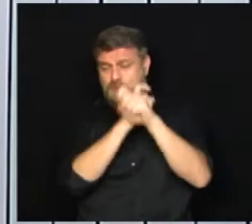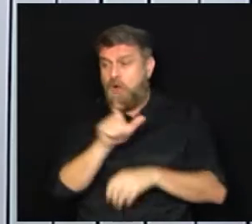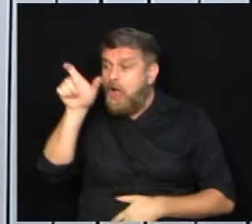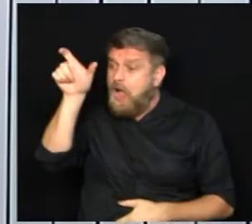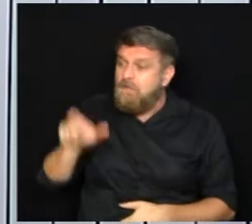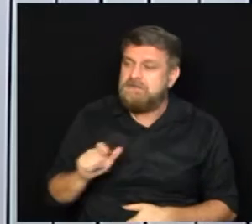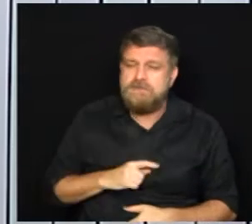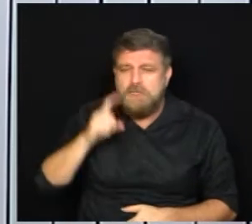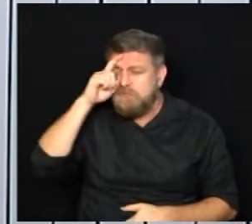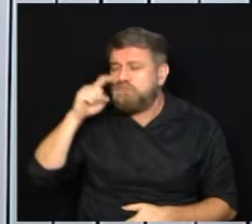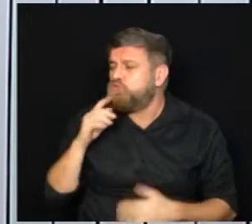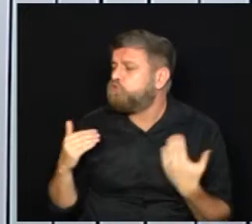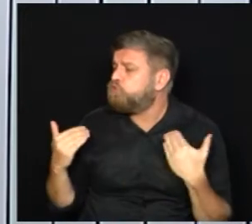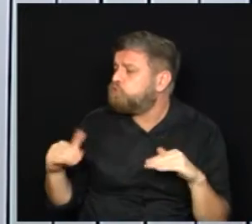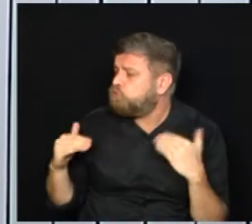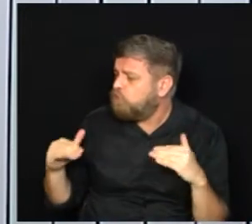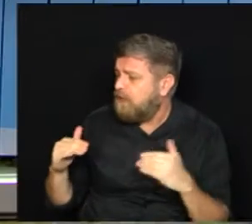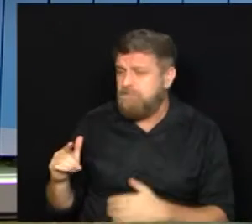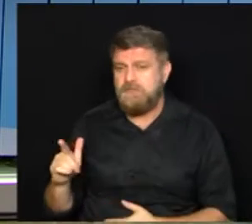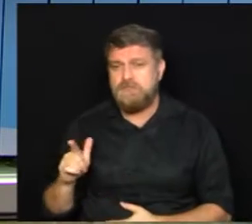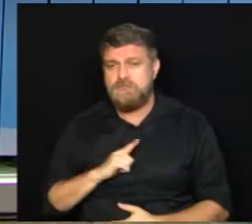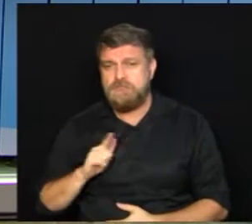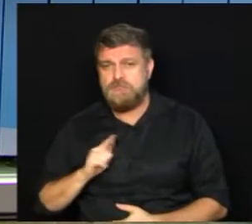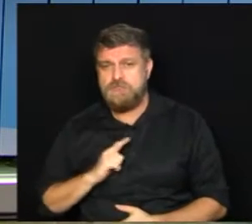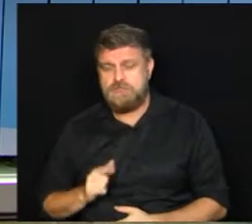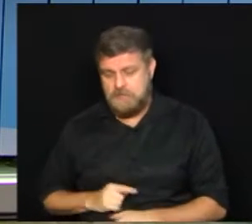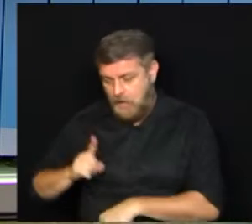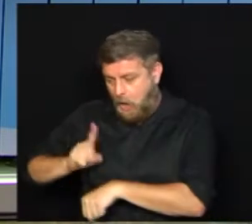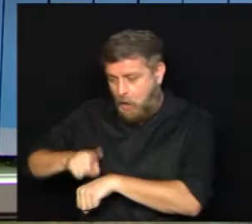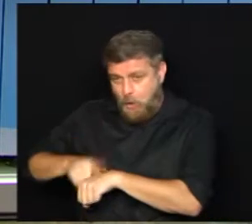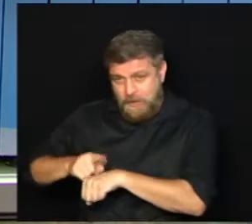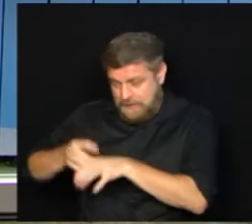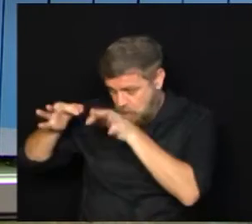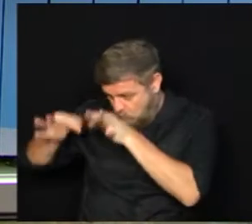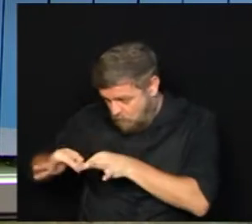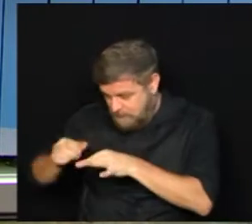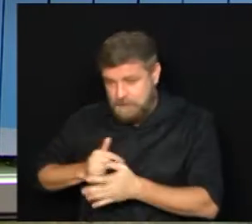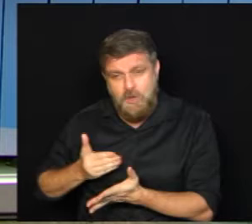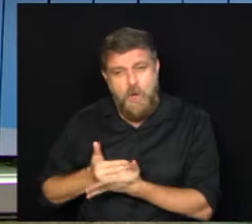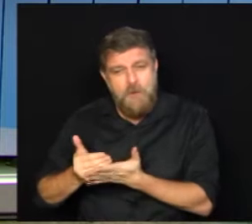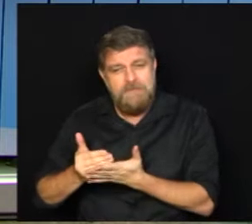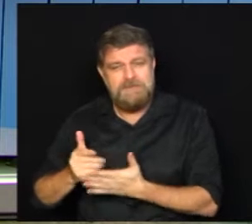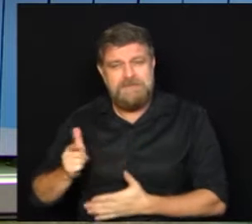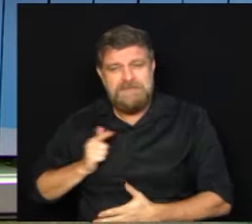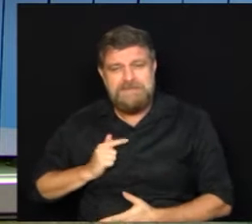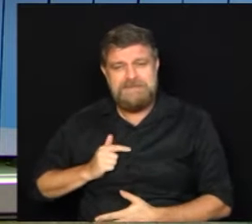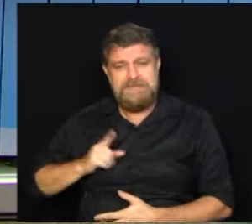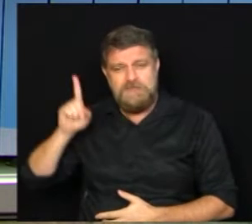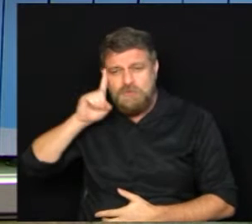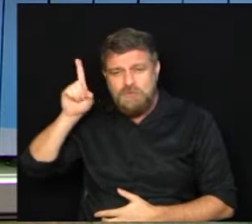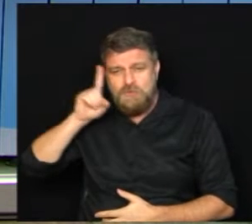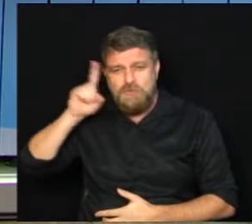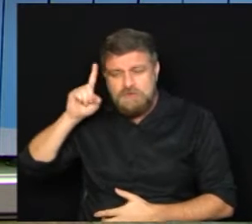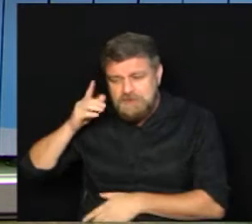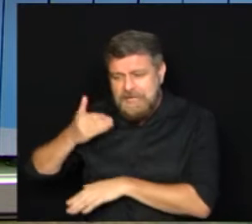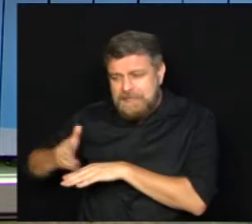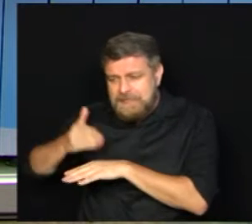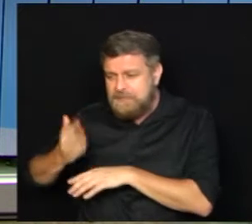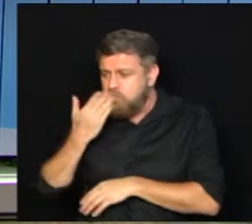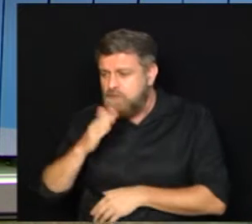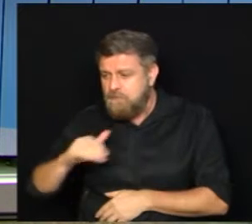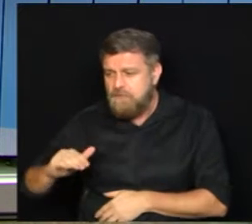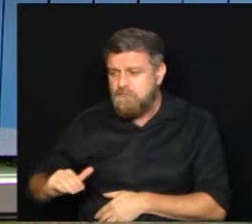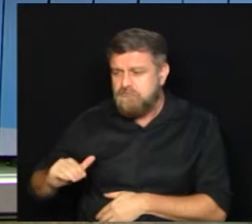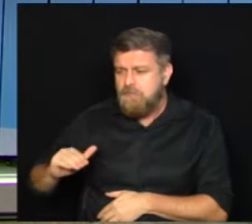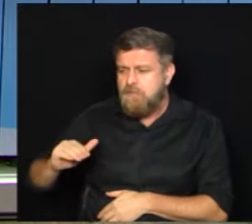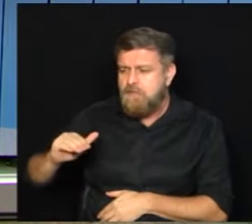algo tranquilo? Você tinha uma carga horária certinha? Você começou a criar uma rotina na sua infância e esse